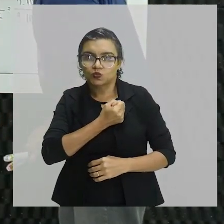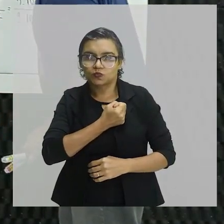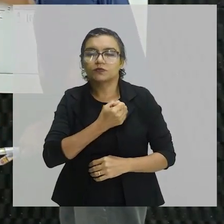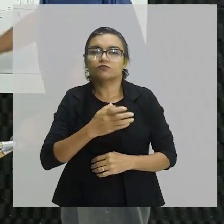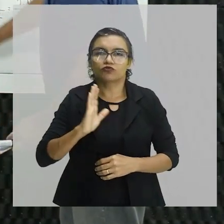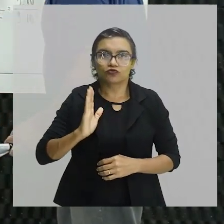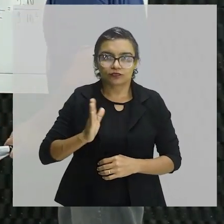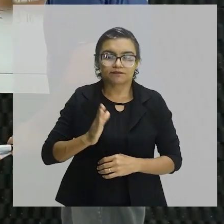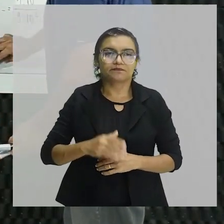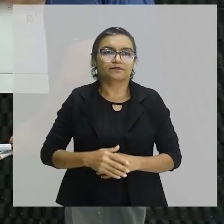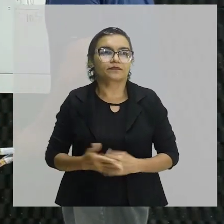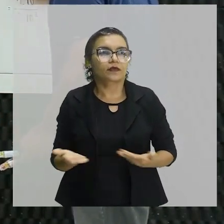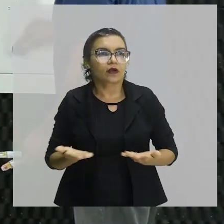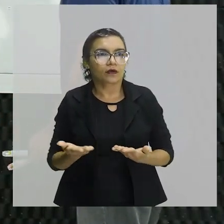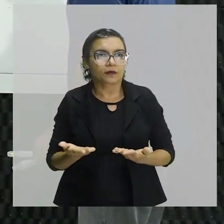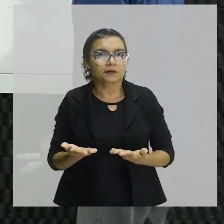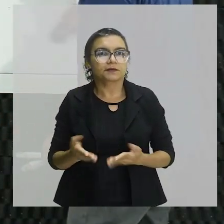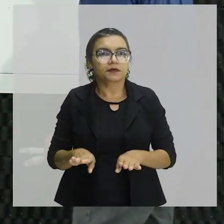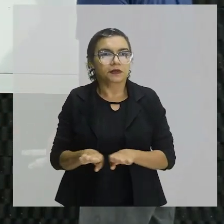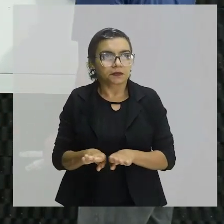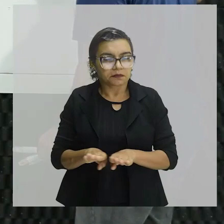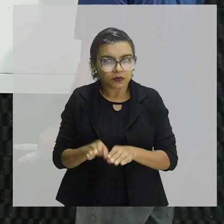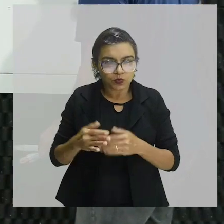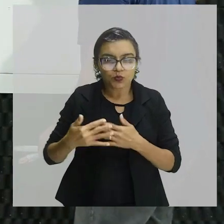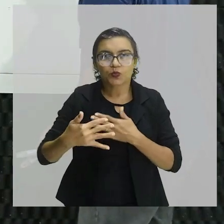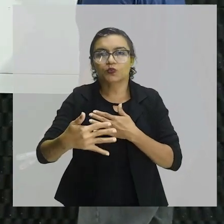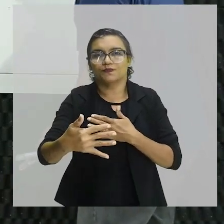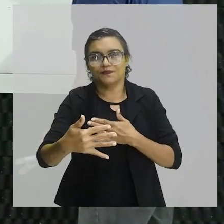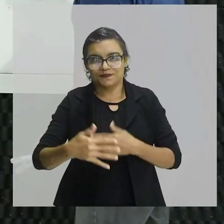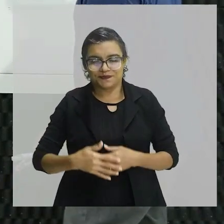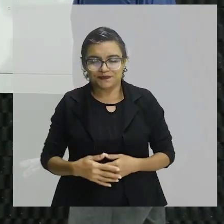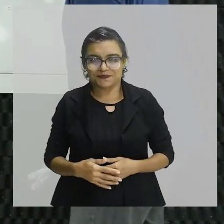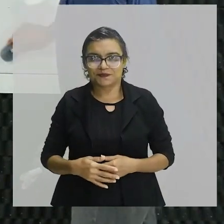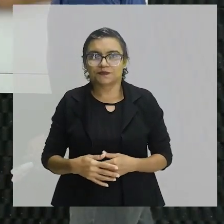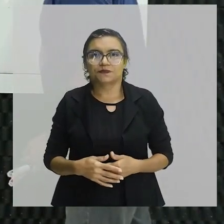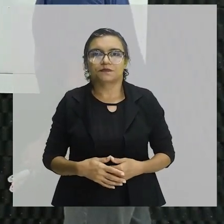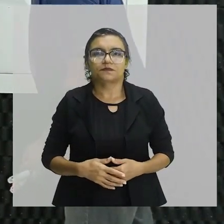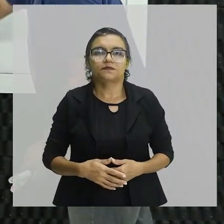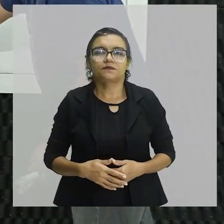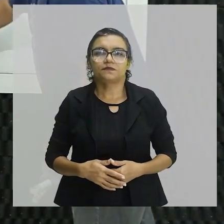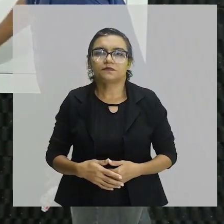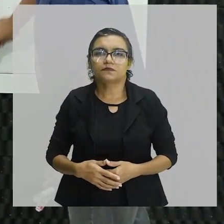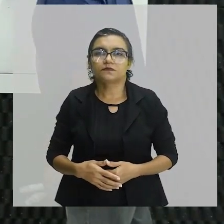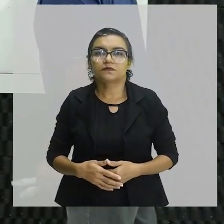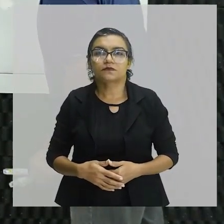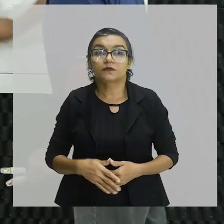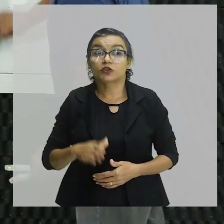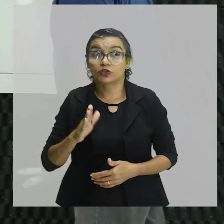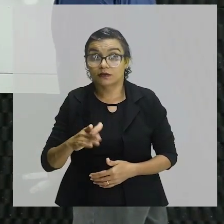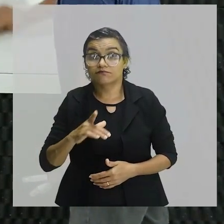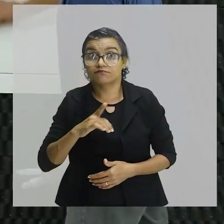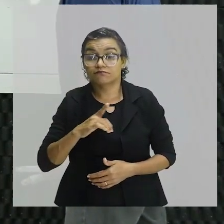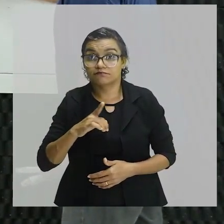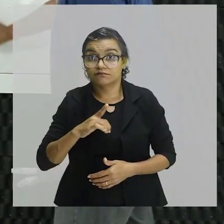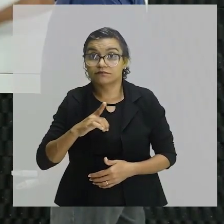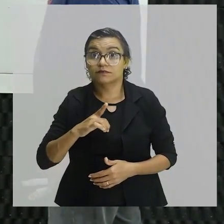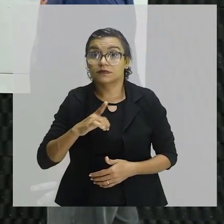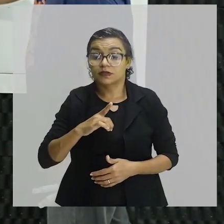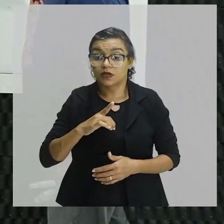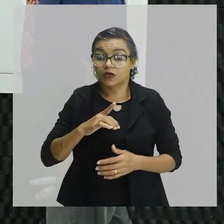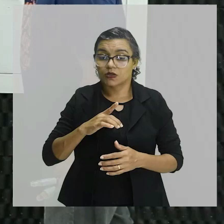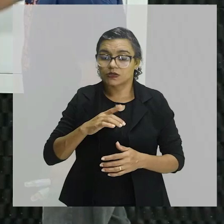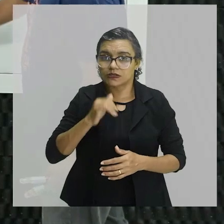questão. Então, vou apagar aqui para que a gente dê continuidade, né? Então, como eu já tenho o espaço